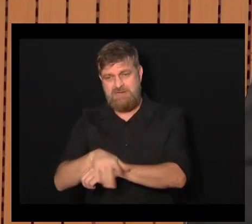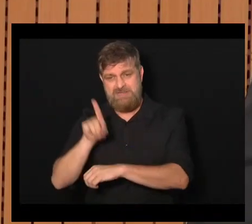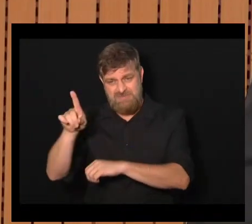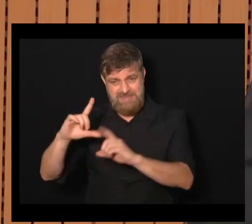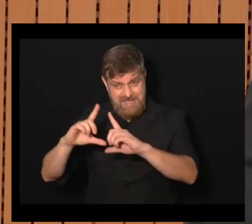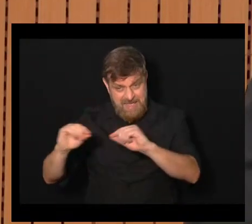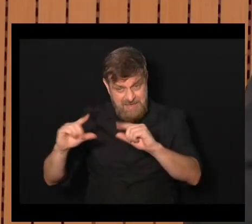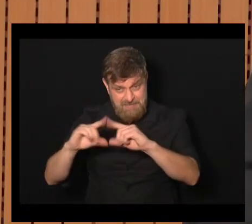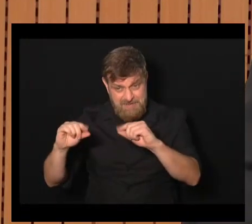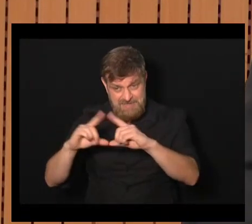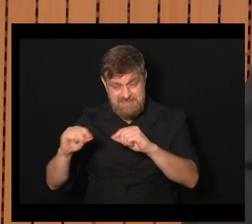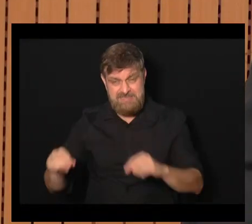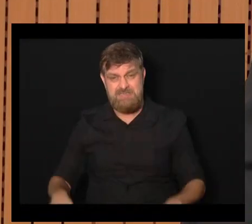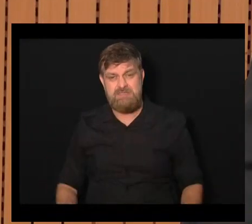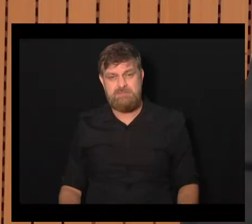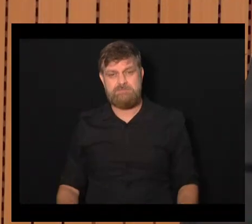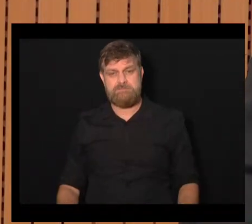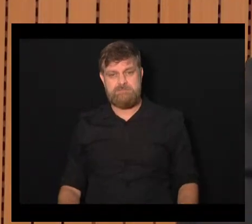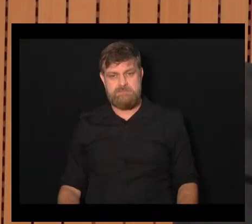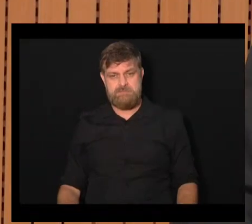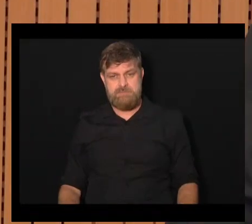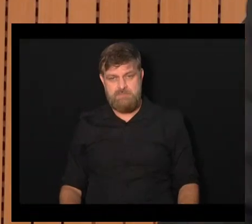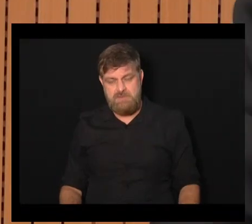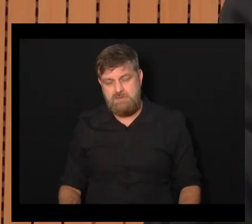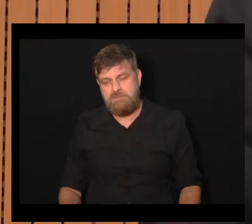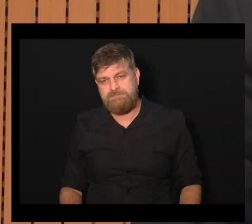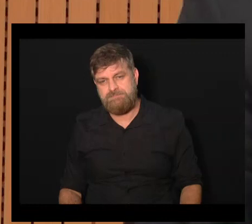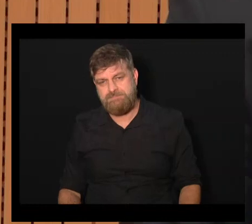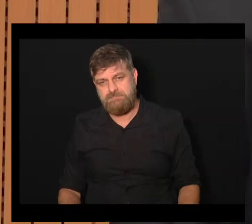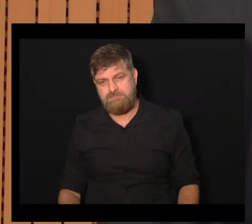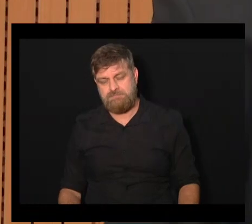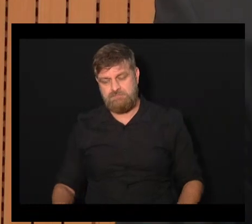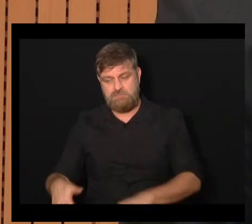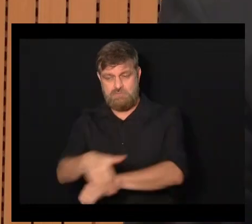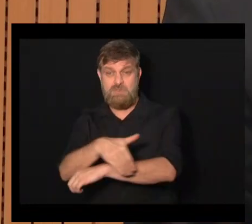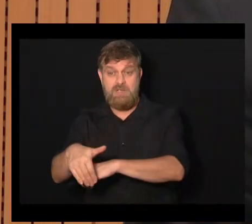Três Poderes, Palácio do Planalto, 4º andar, CEP